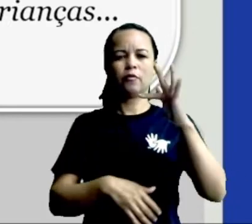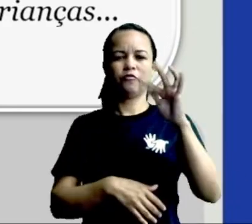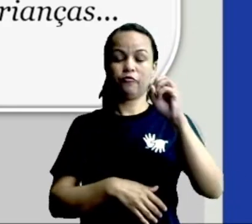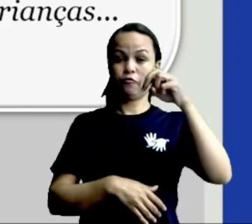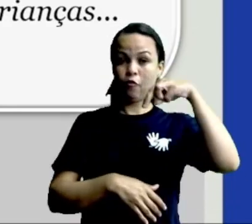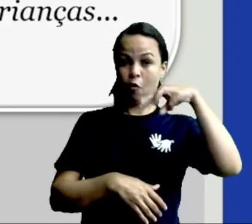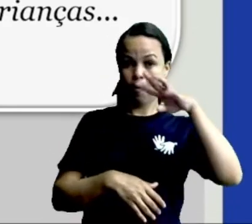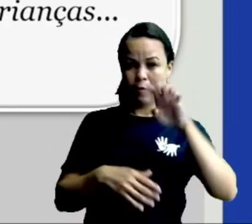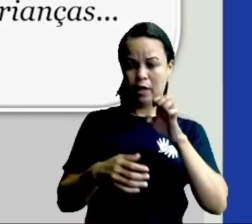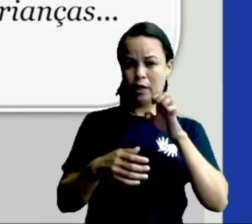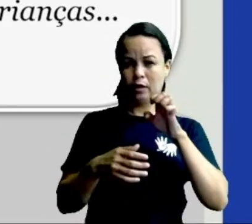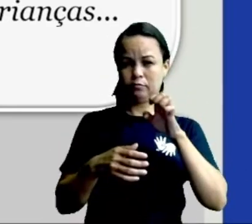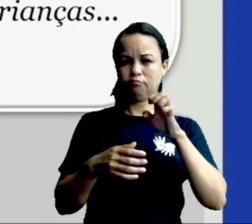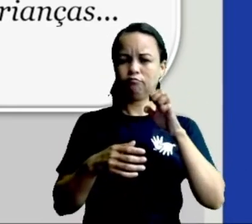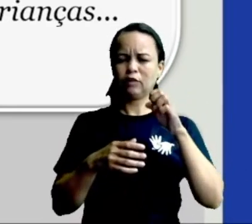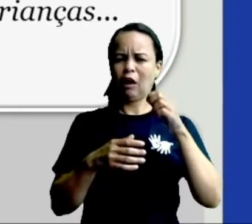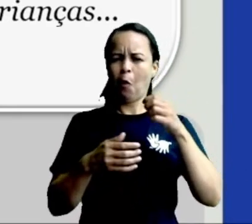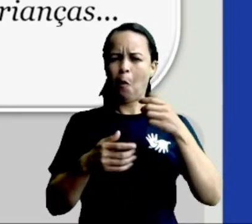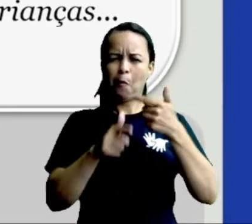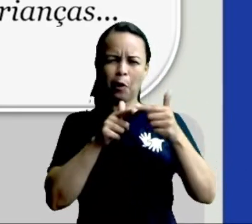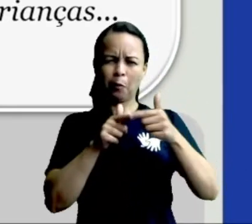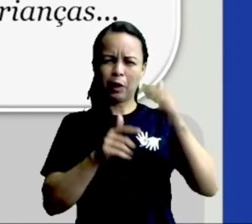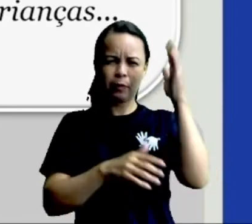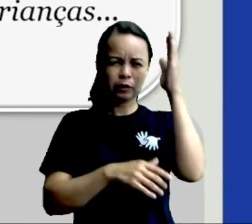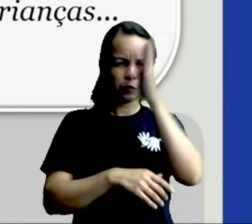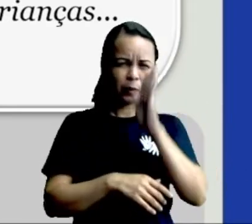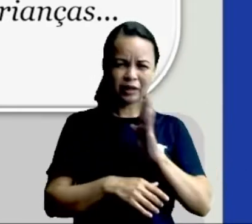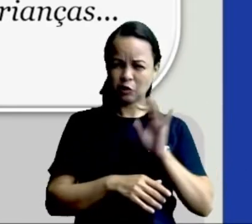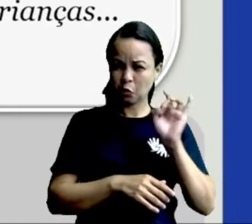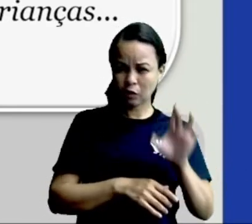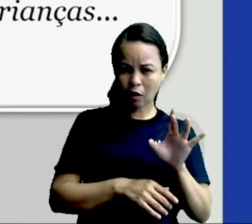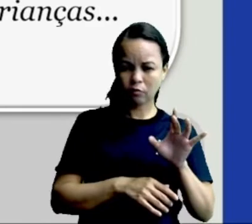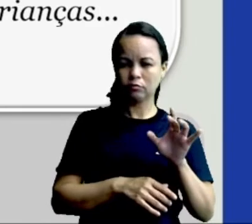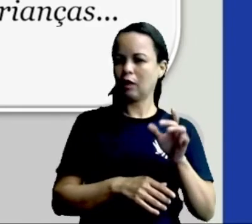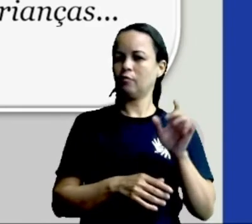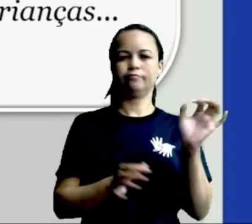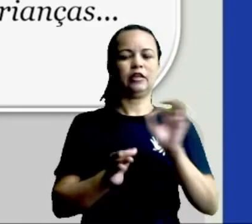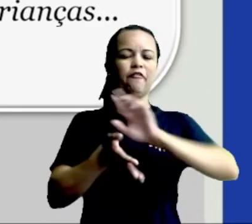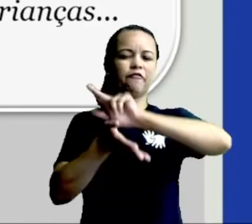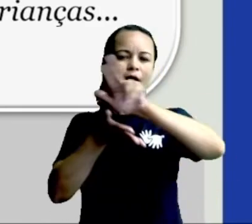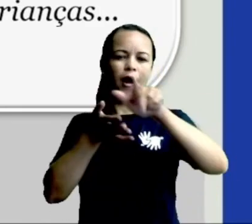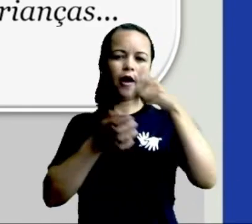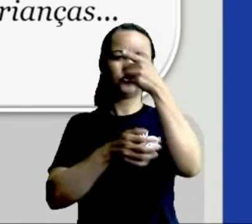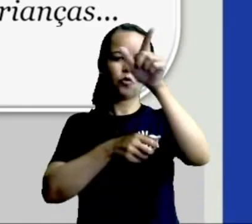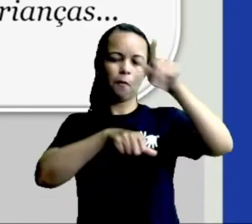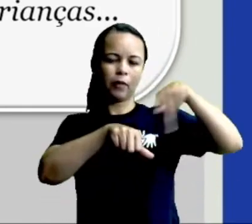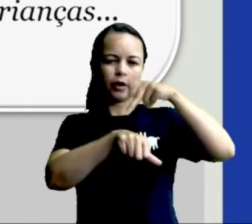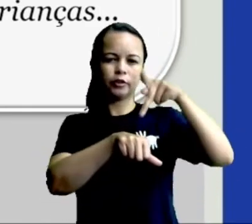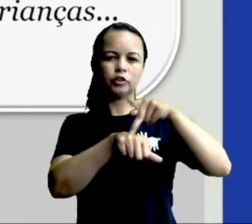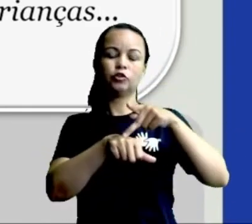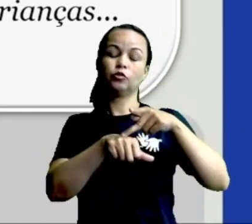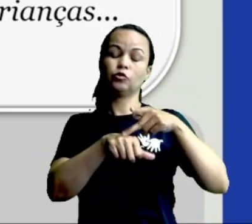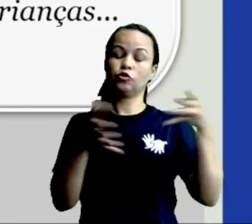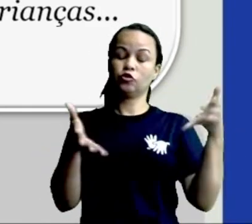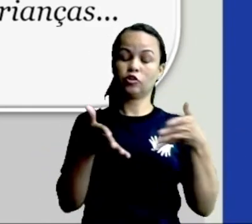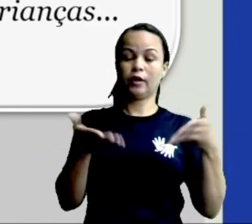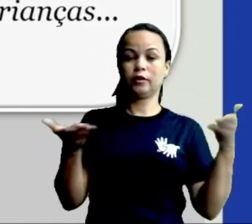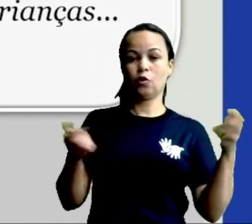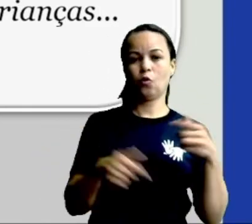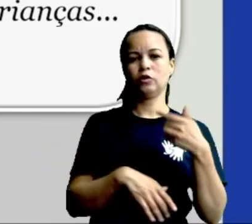um problema do Brasil, mas também de vários outros países, já que hoje há mais de 700